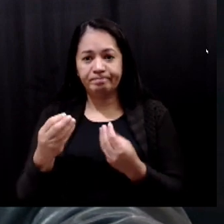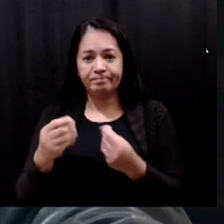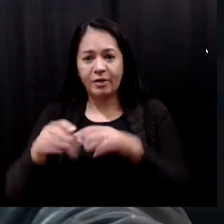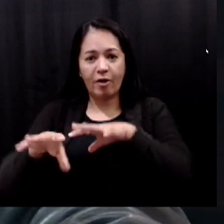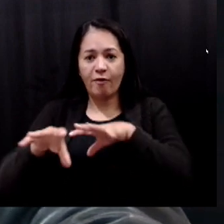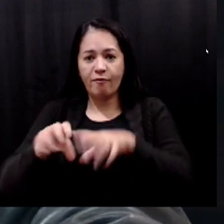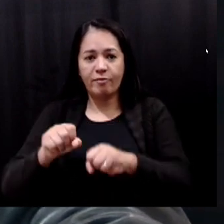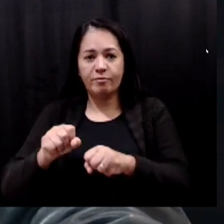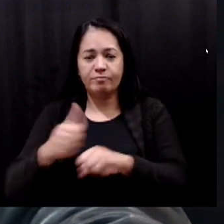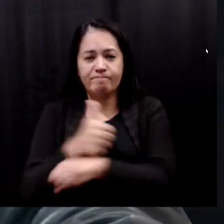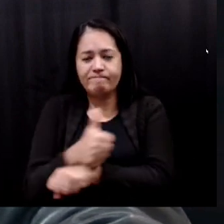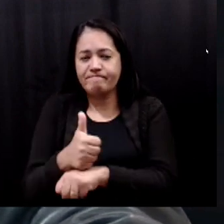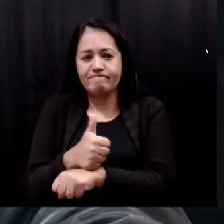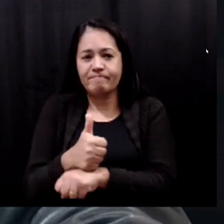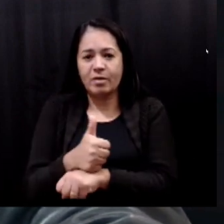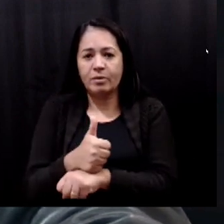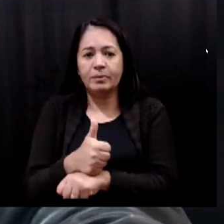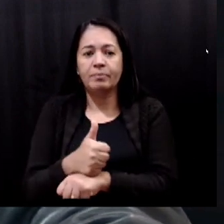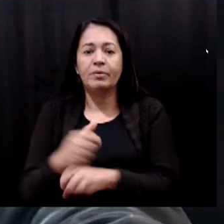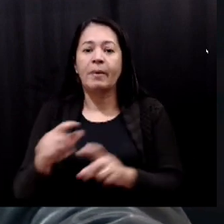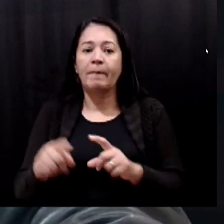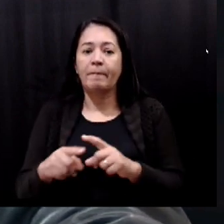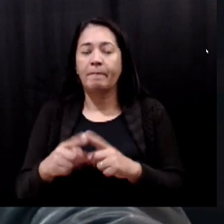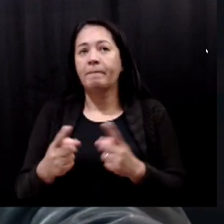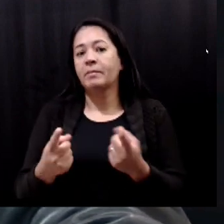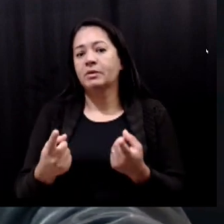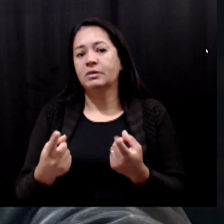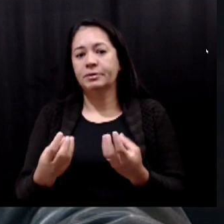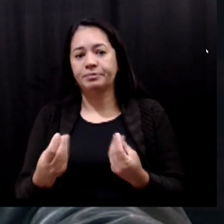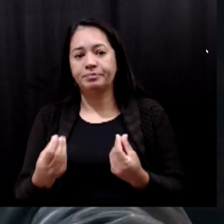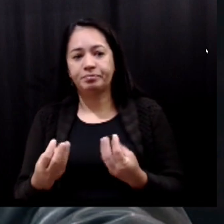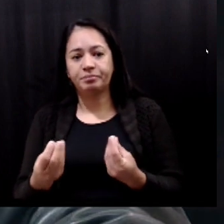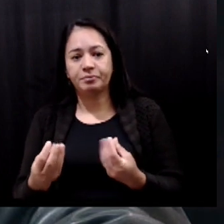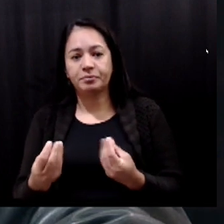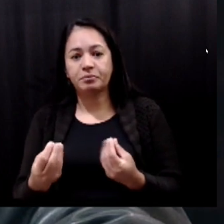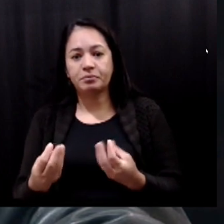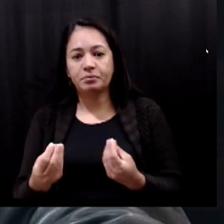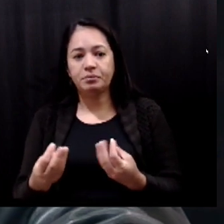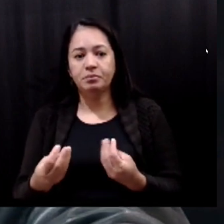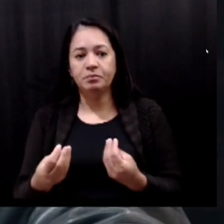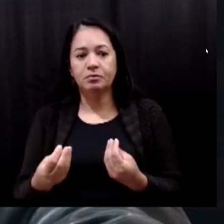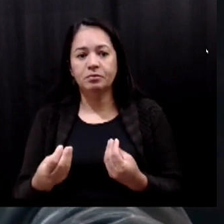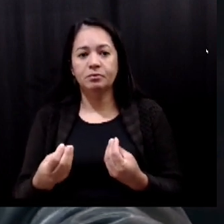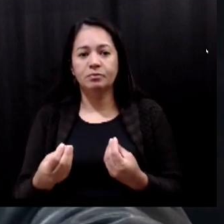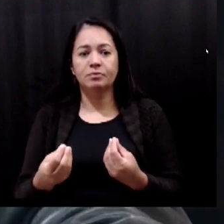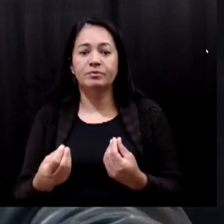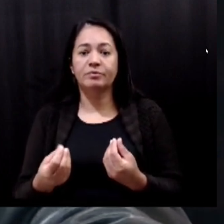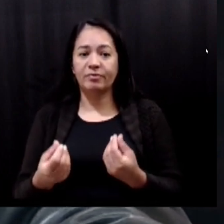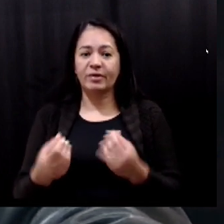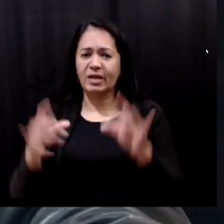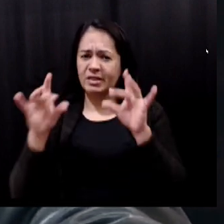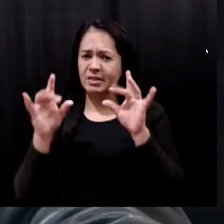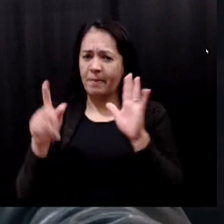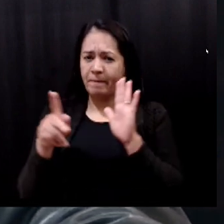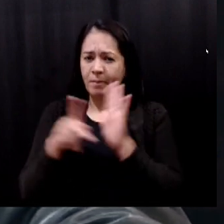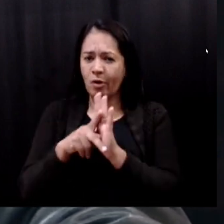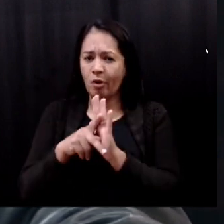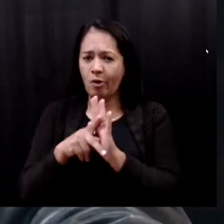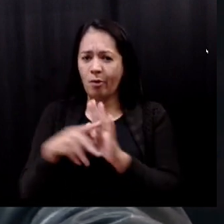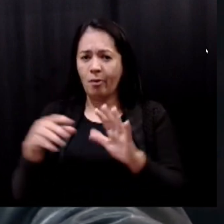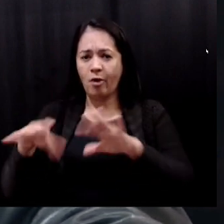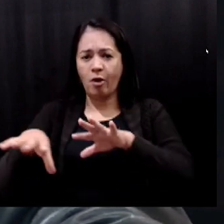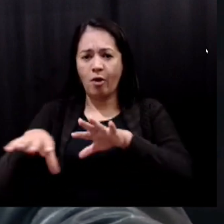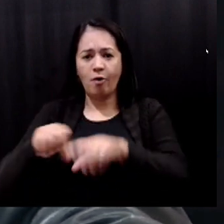muito formal, né, no sentido de específica para exercício da